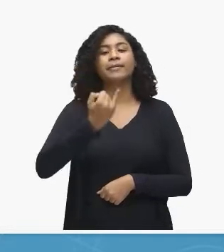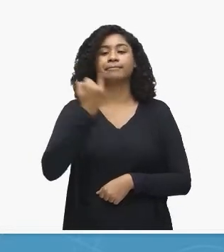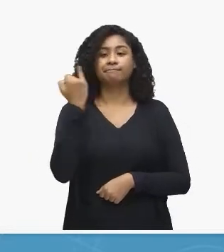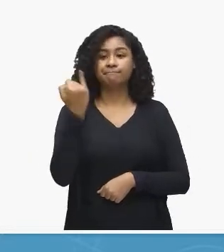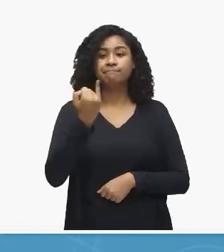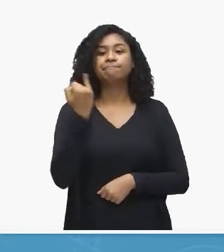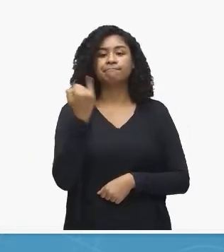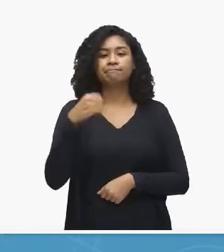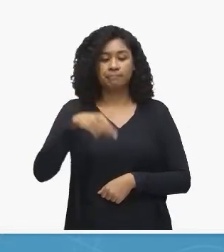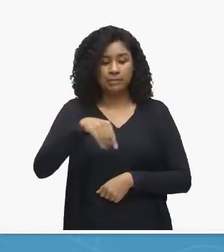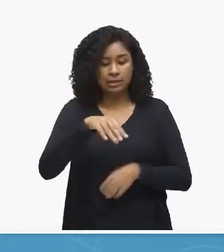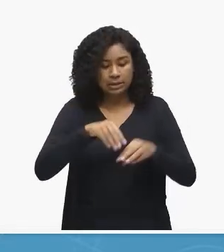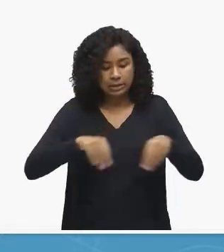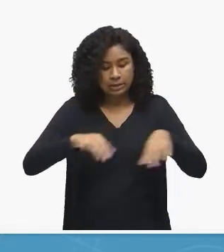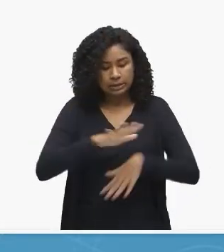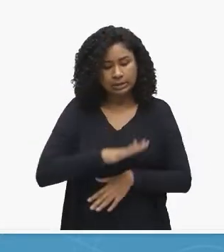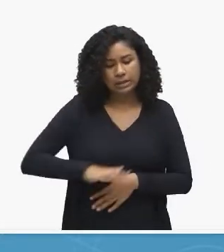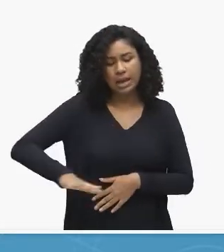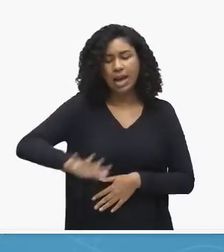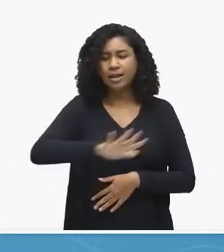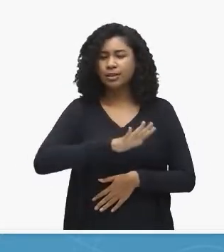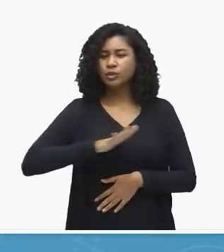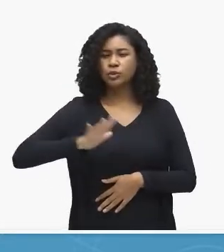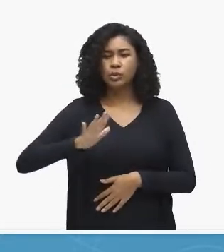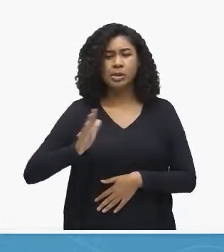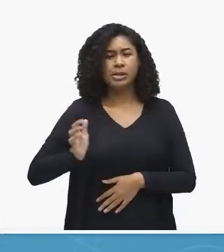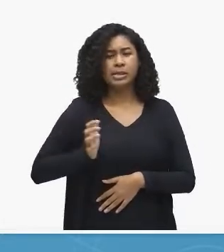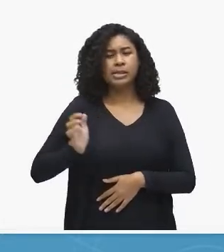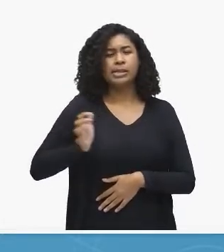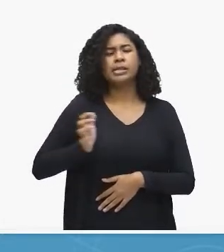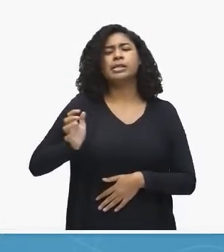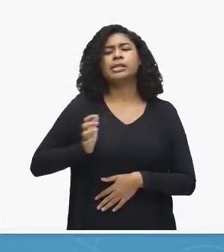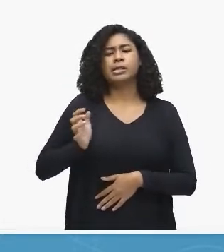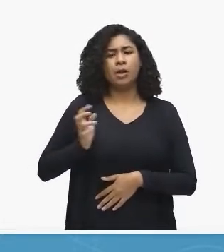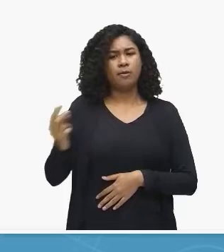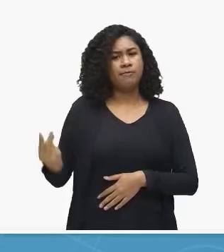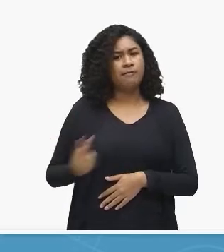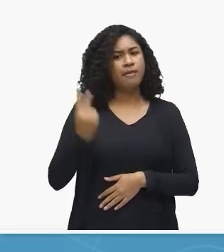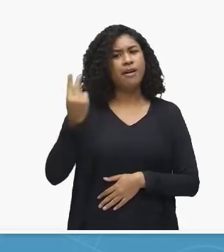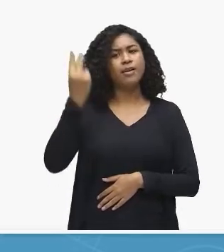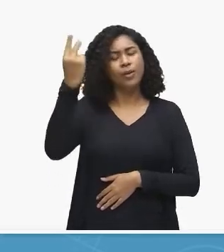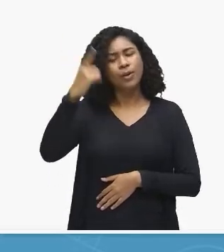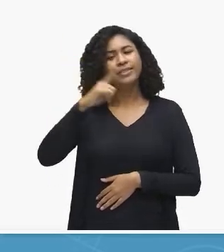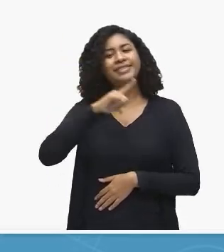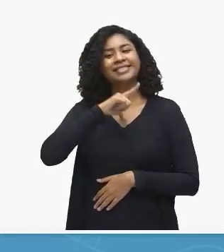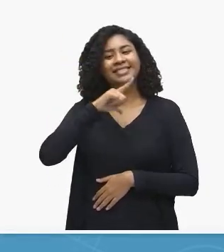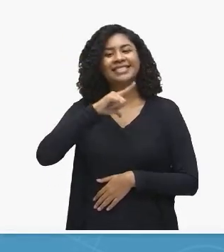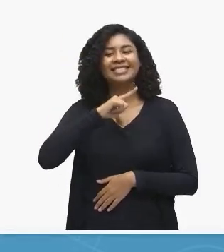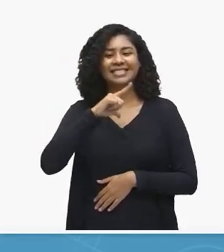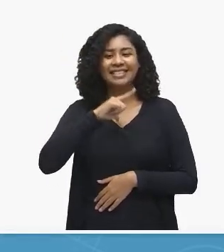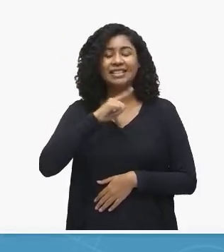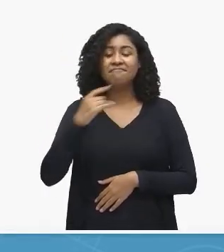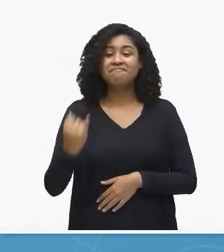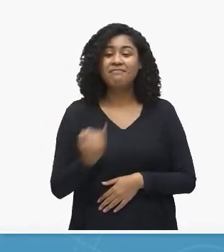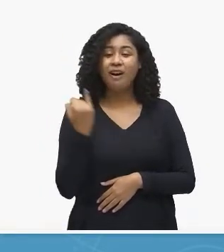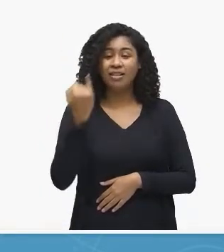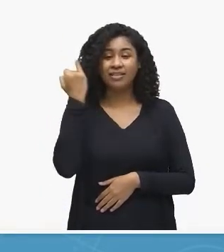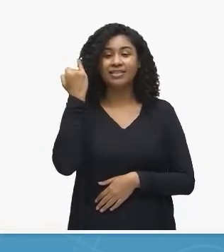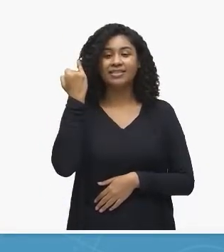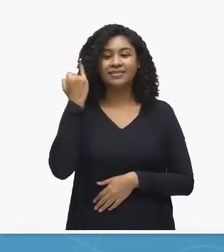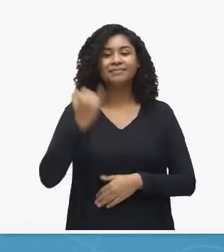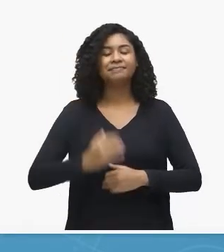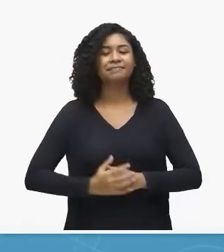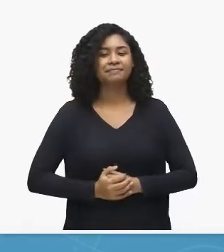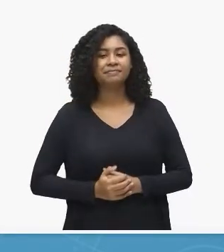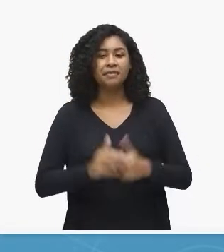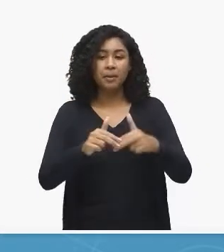eram territórios riquíssimos, né? A gente vai observar aí mais à frente. Então eram regiões importantes. Então, por